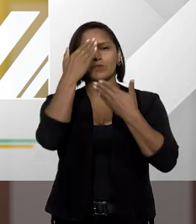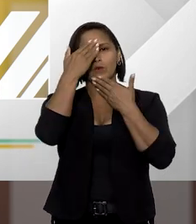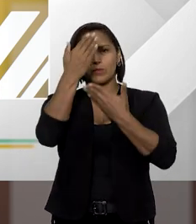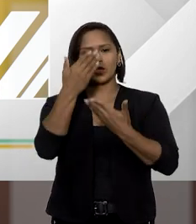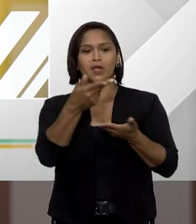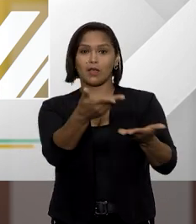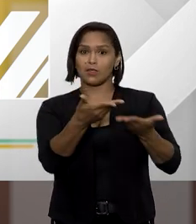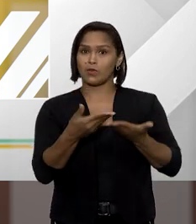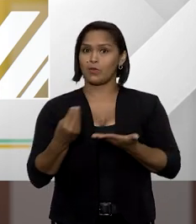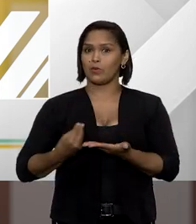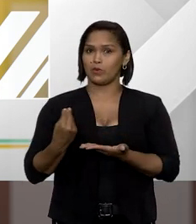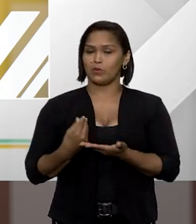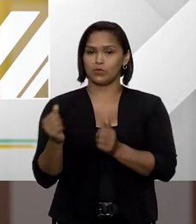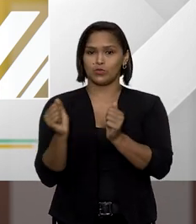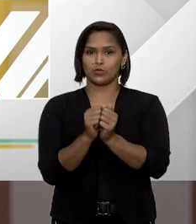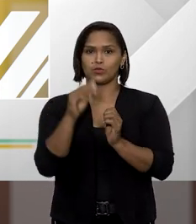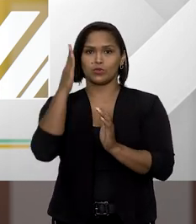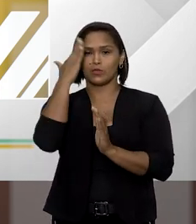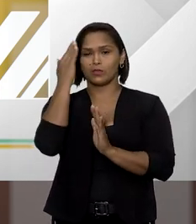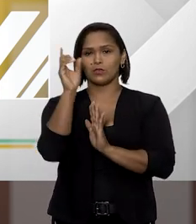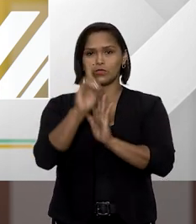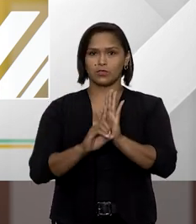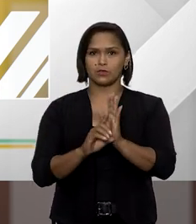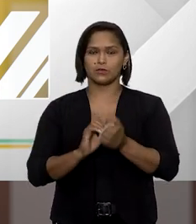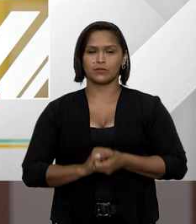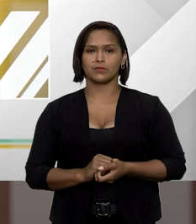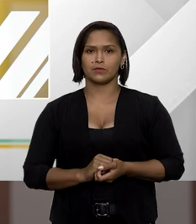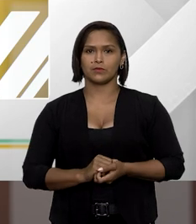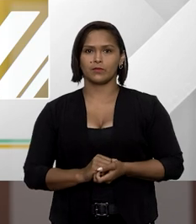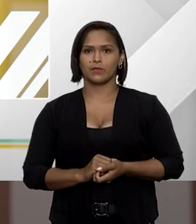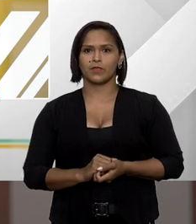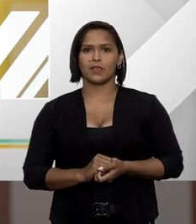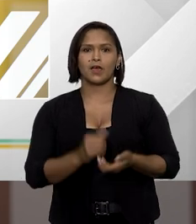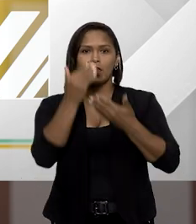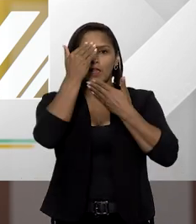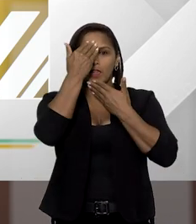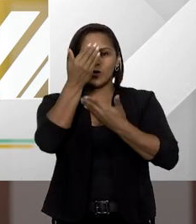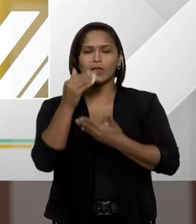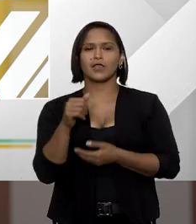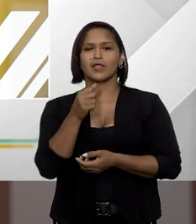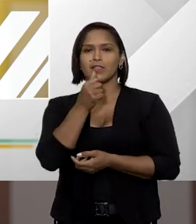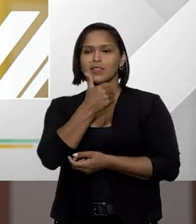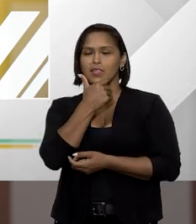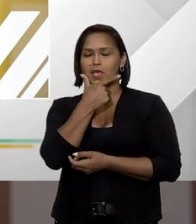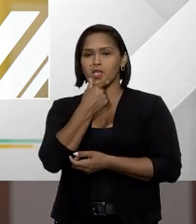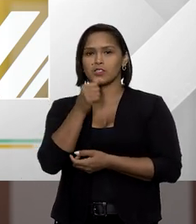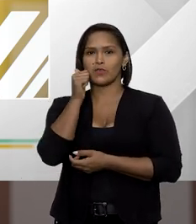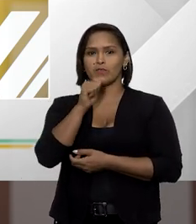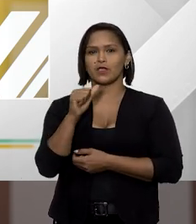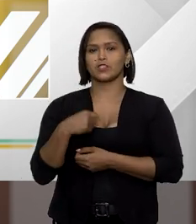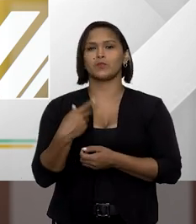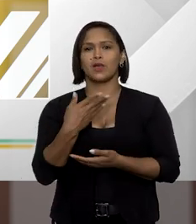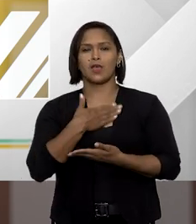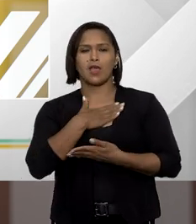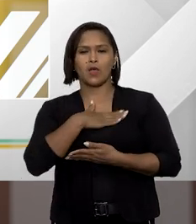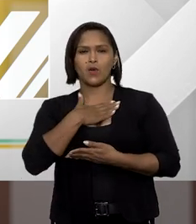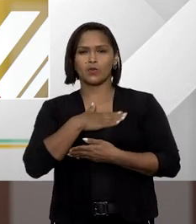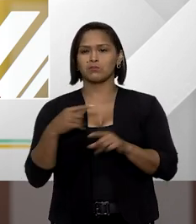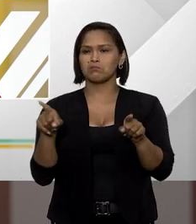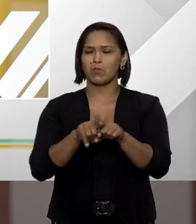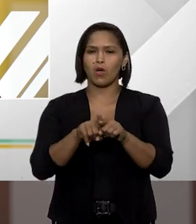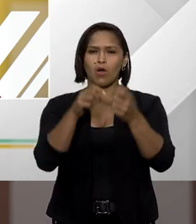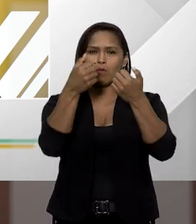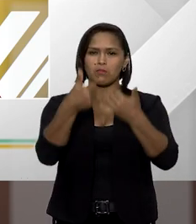obrigada por estar aqui com a gente no Entender Direito. Eu que agradeço, Fátima, Thiago, foi uma satisfação. O programa goza